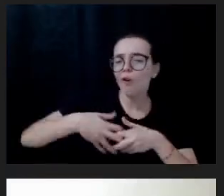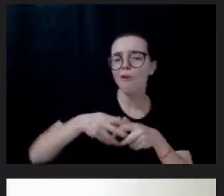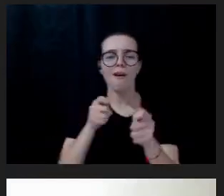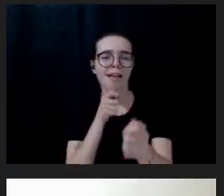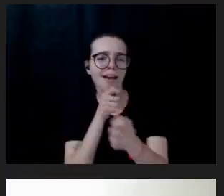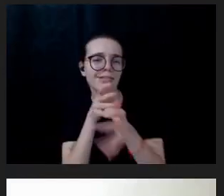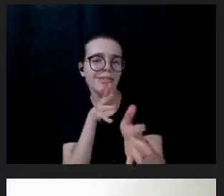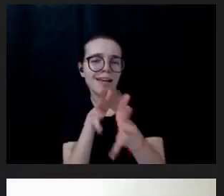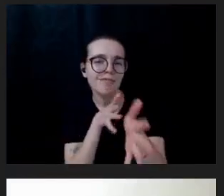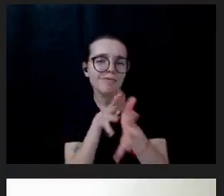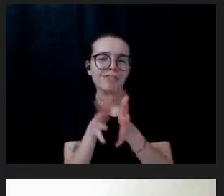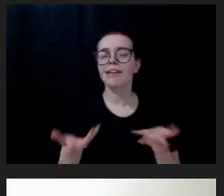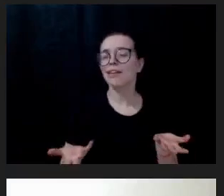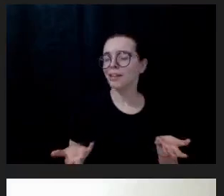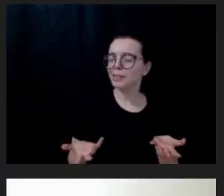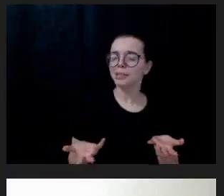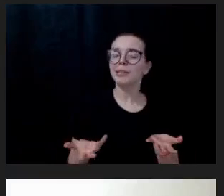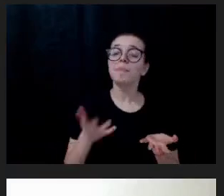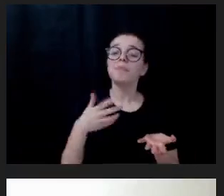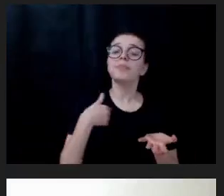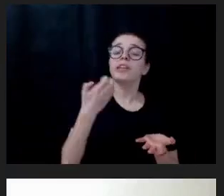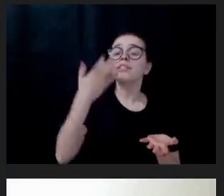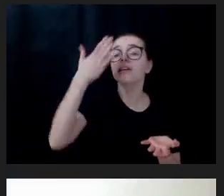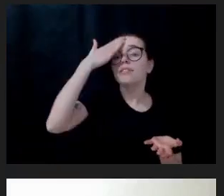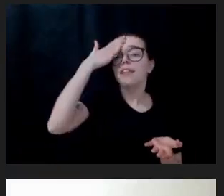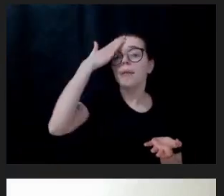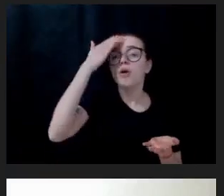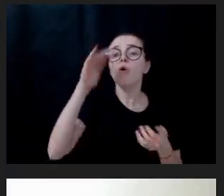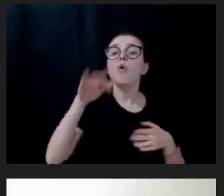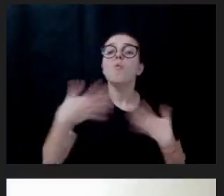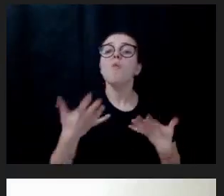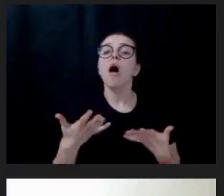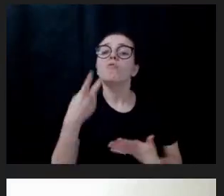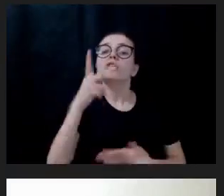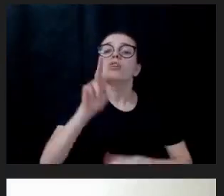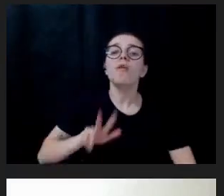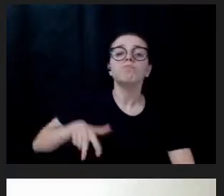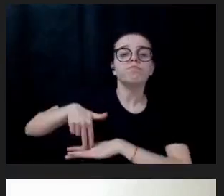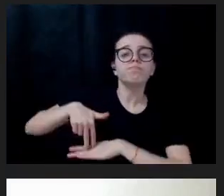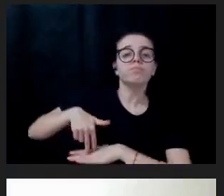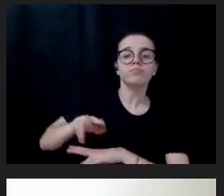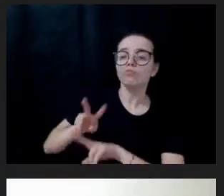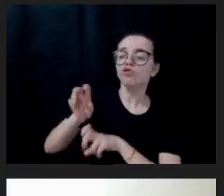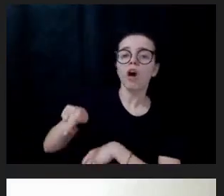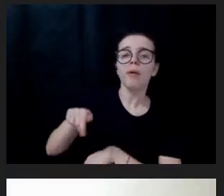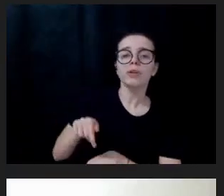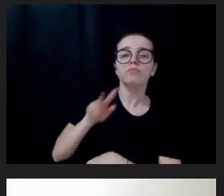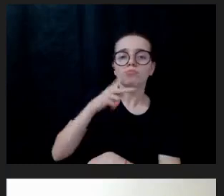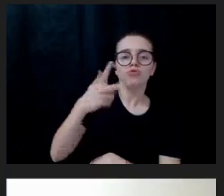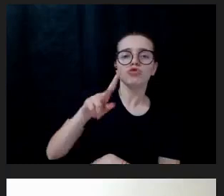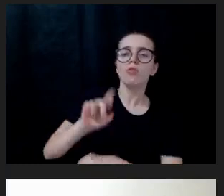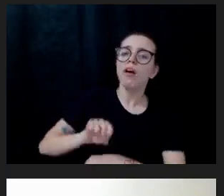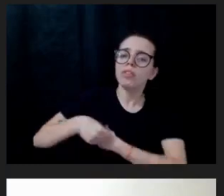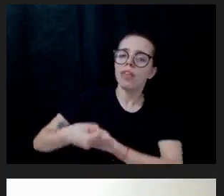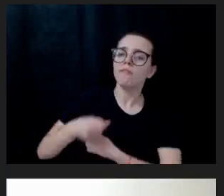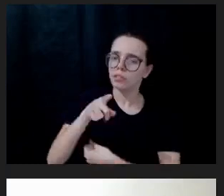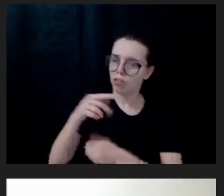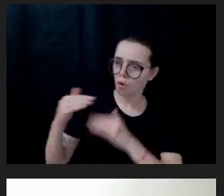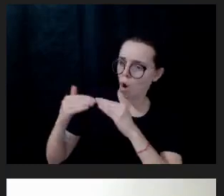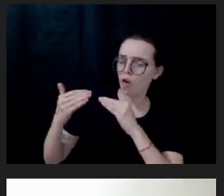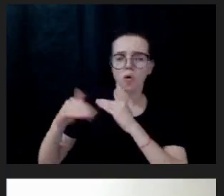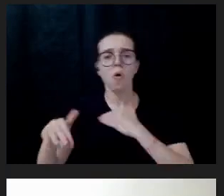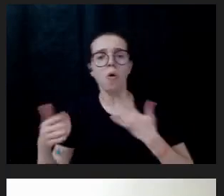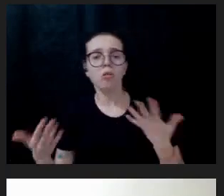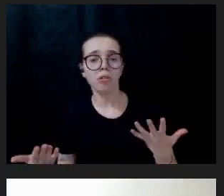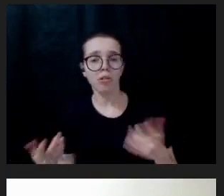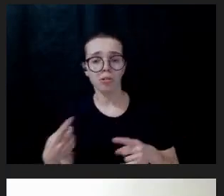gostaria de saber qual é o posicionamento do senhor visto que o senhor não domina